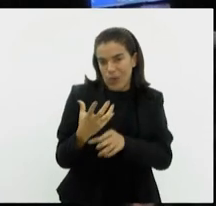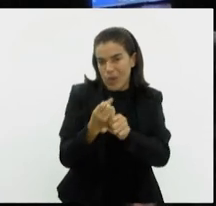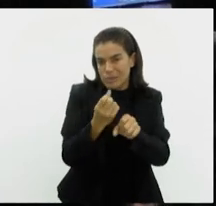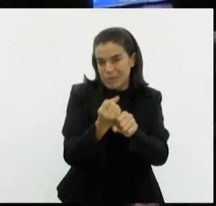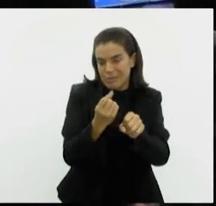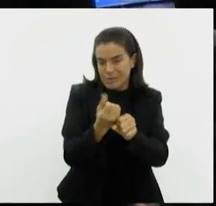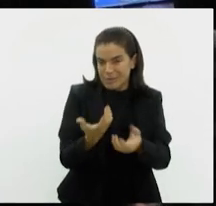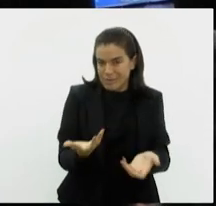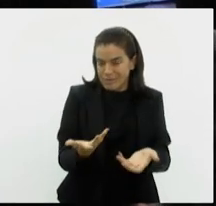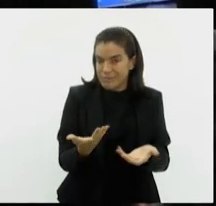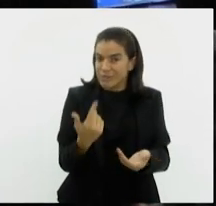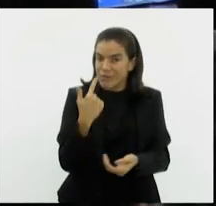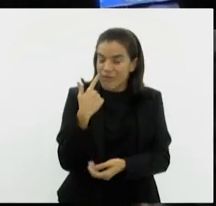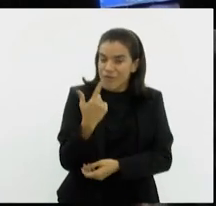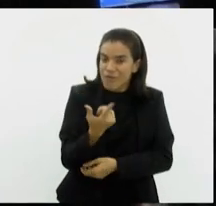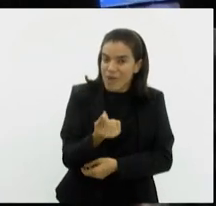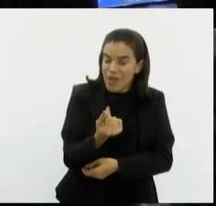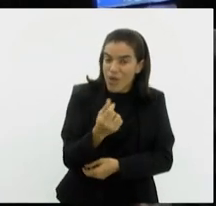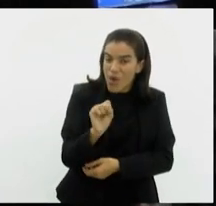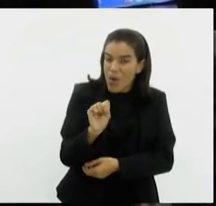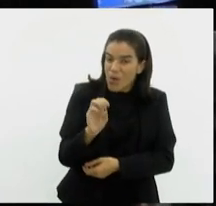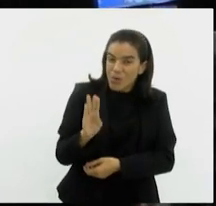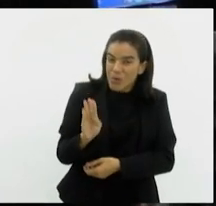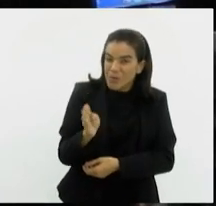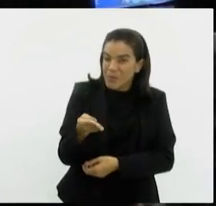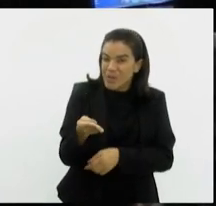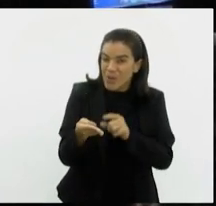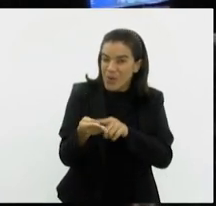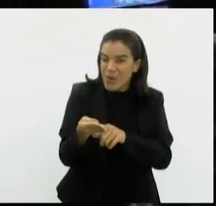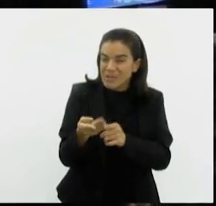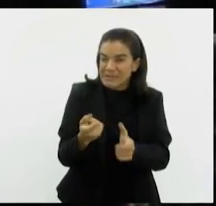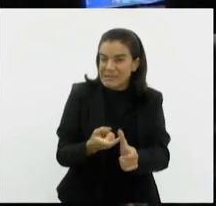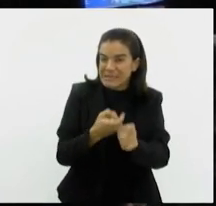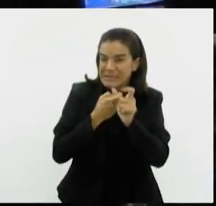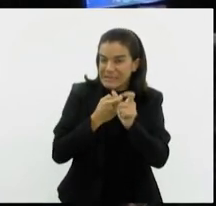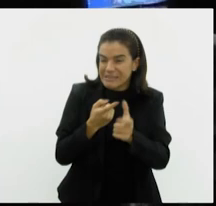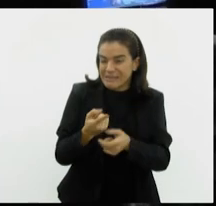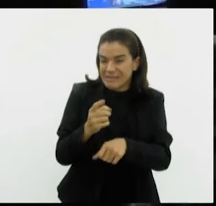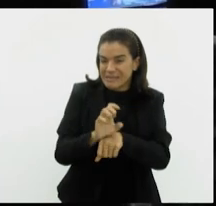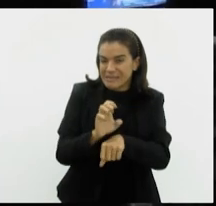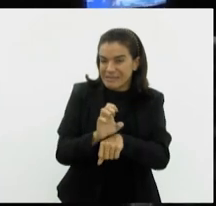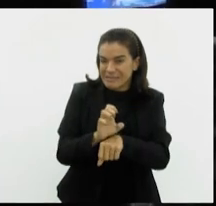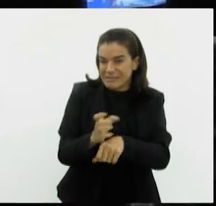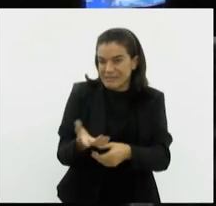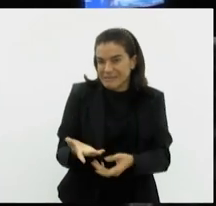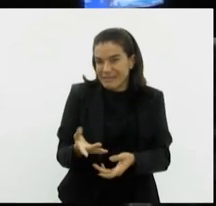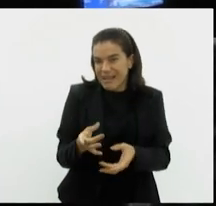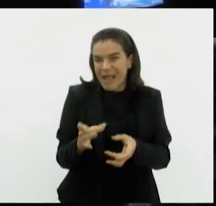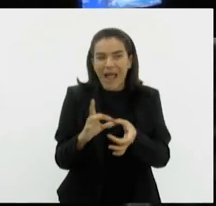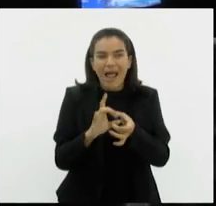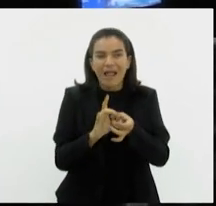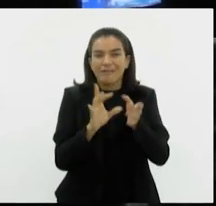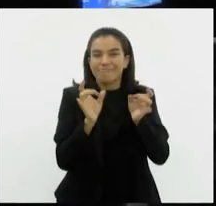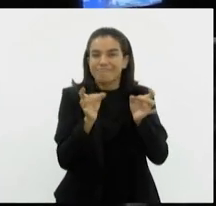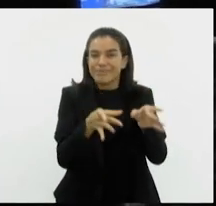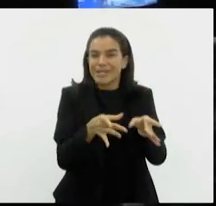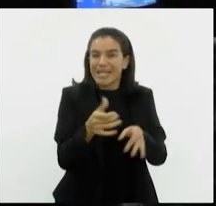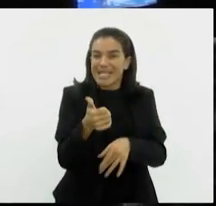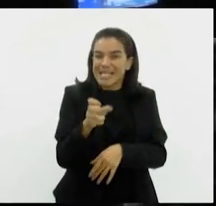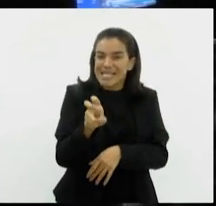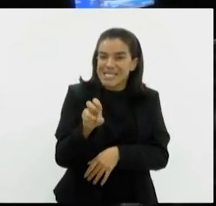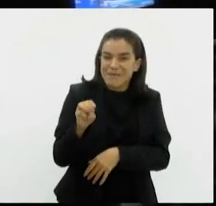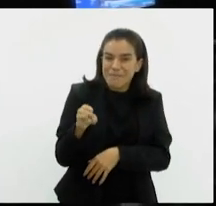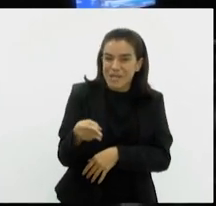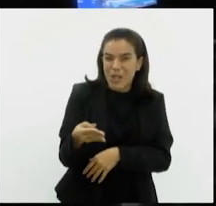valor tão expressivo de 8 bilhões no déficit do Governo do Estado abr mão de 15 bilhões quando a gente